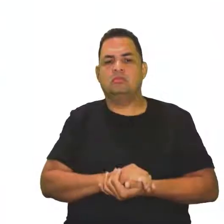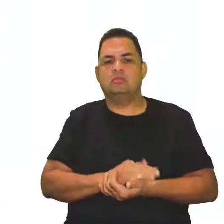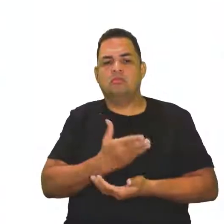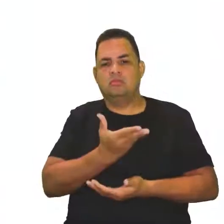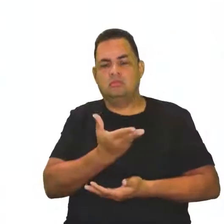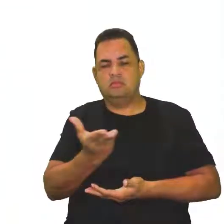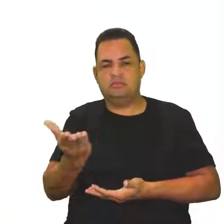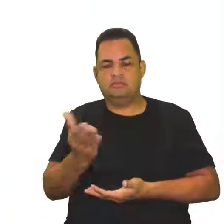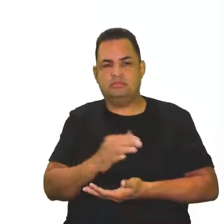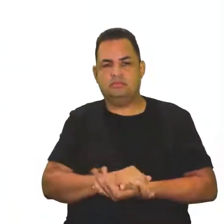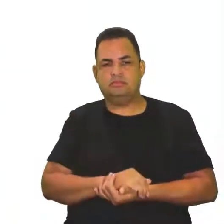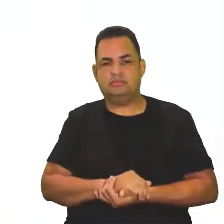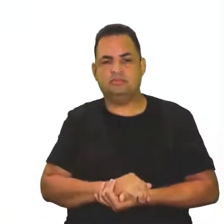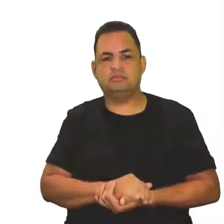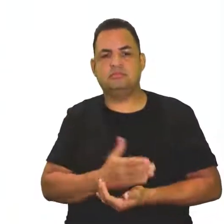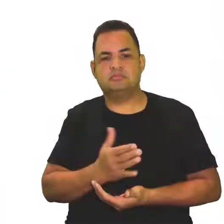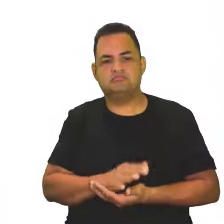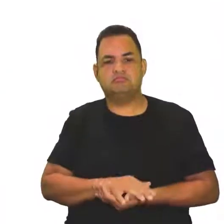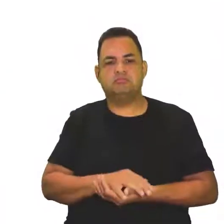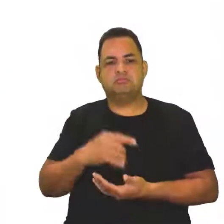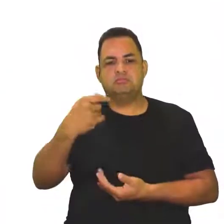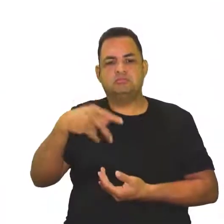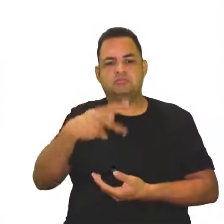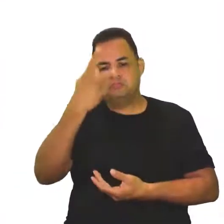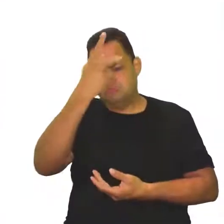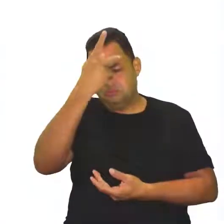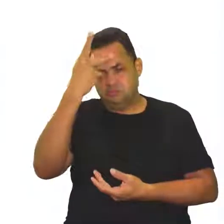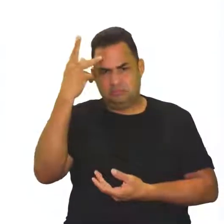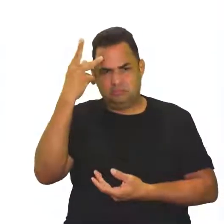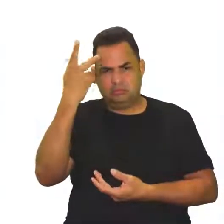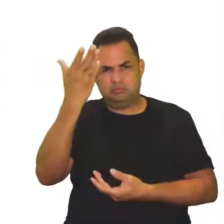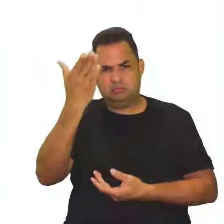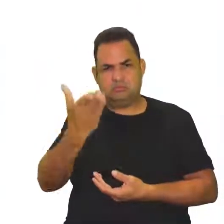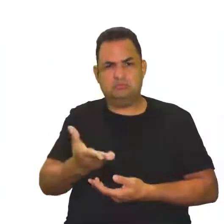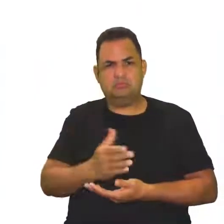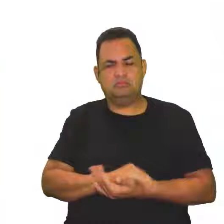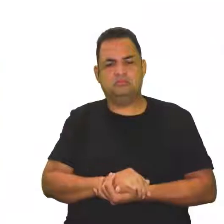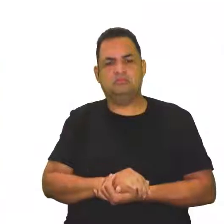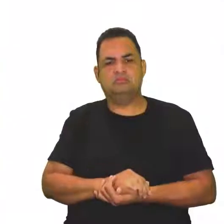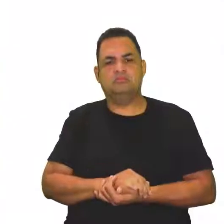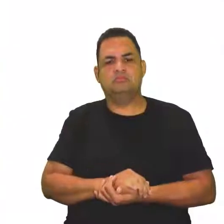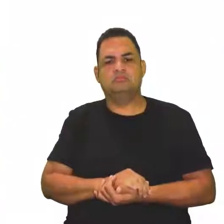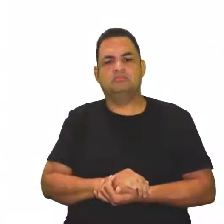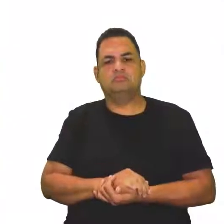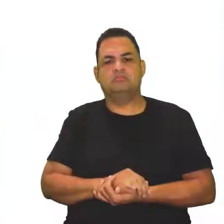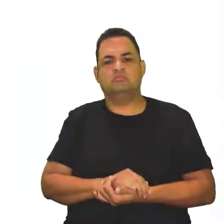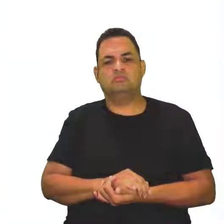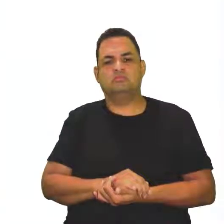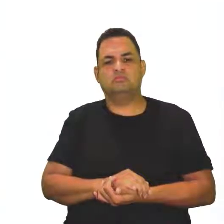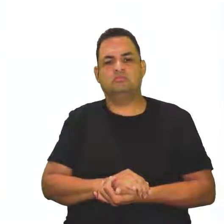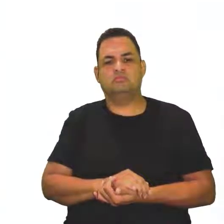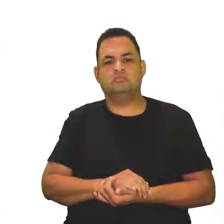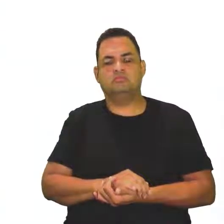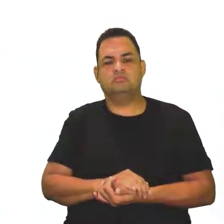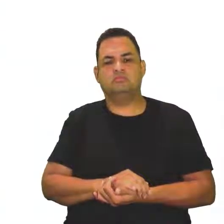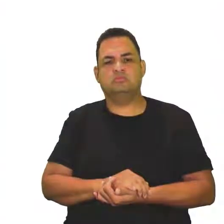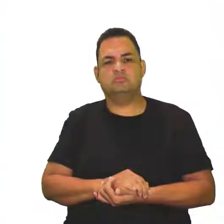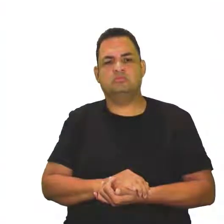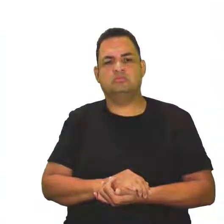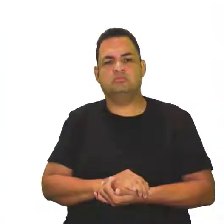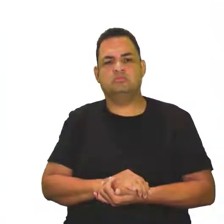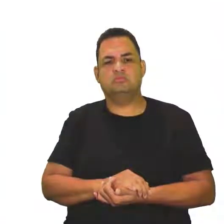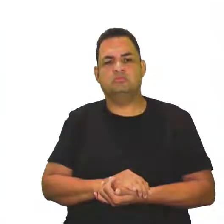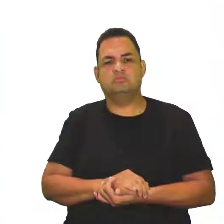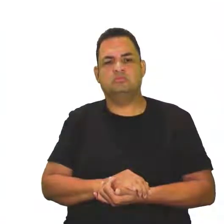ó. Uma pessoa está ali e vai modificar, ó. Não vai estar mais exatamente na superfície,